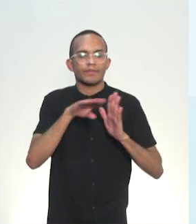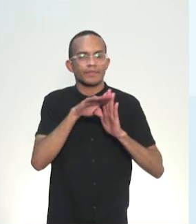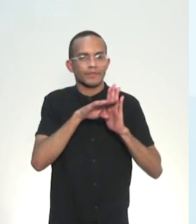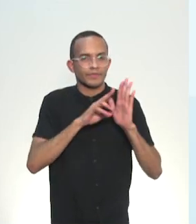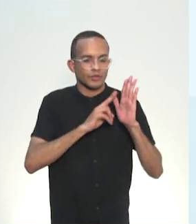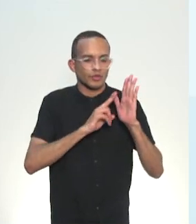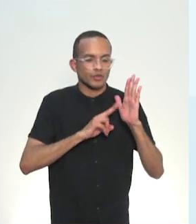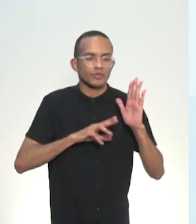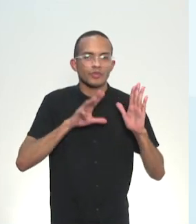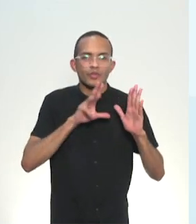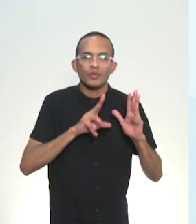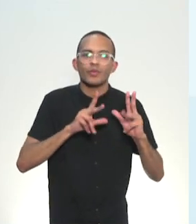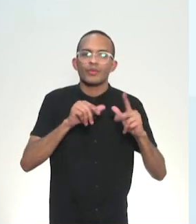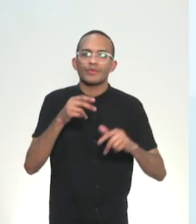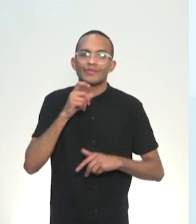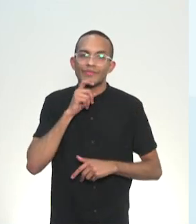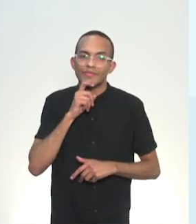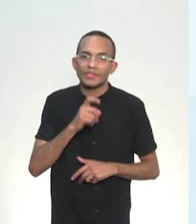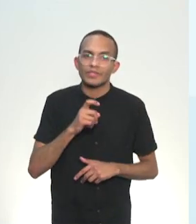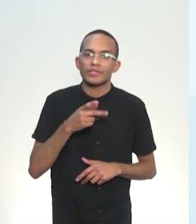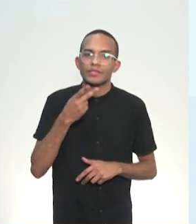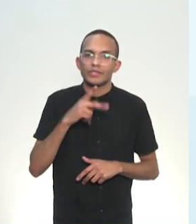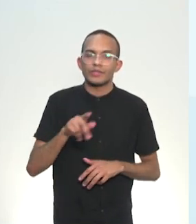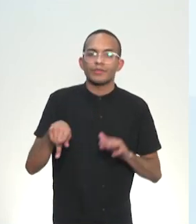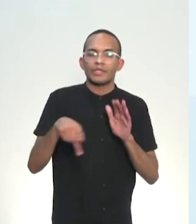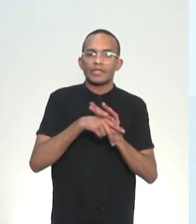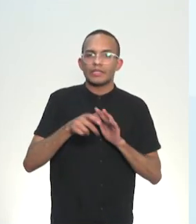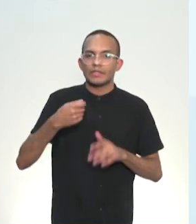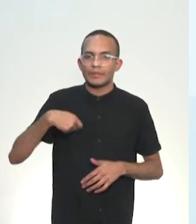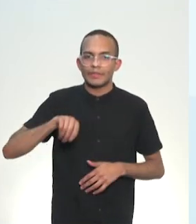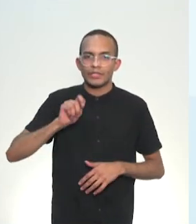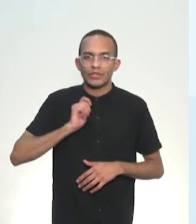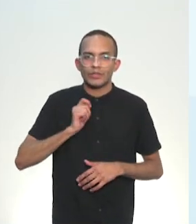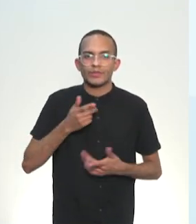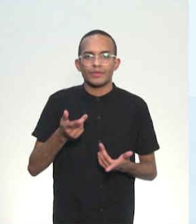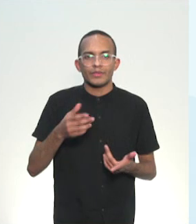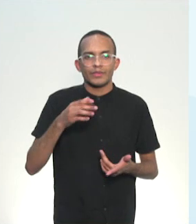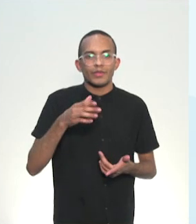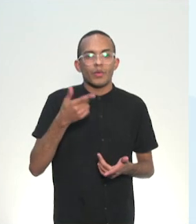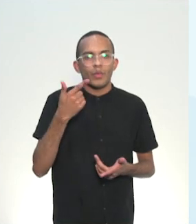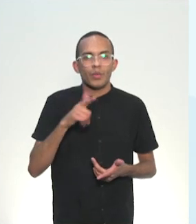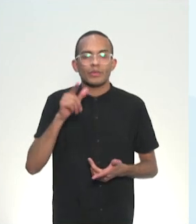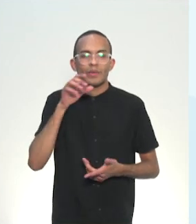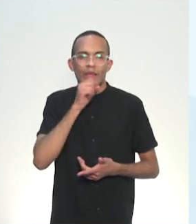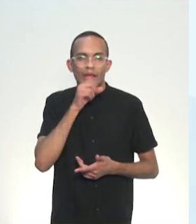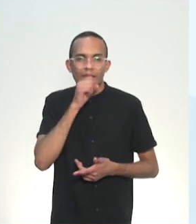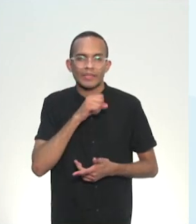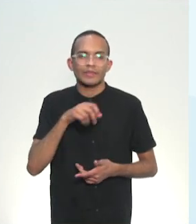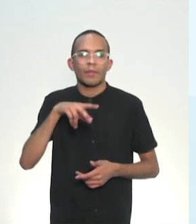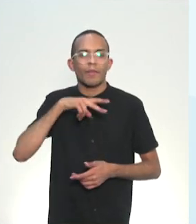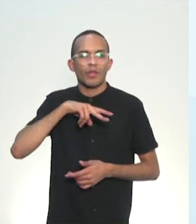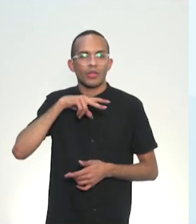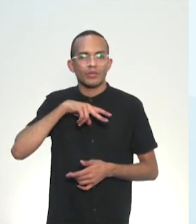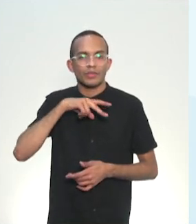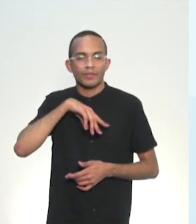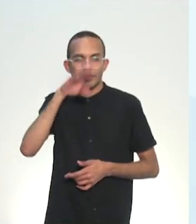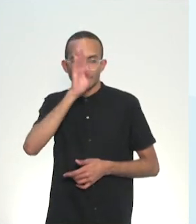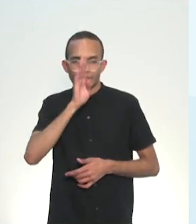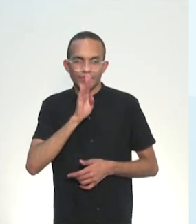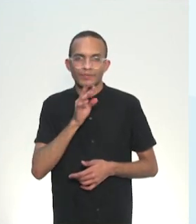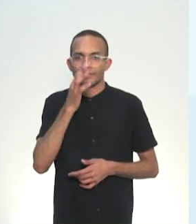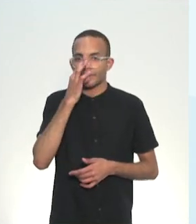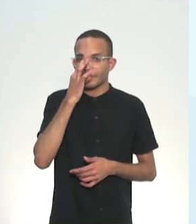né, todo esse território verde aparecendo aí, território colonizado pelos espanhóis, né, o que está em laranja aí, que é o Brasil,